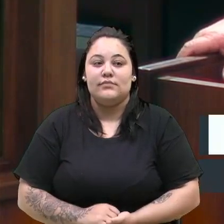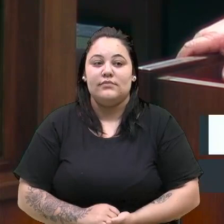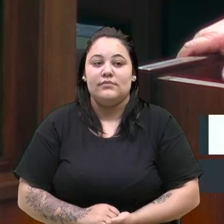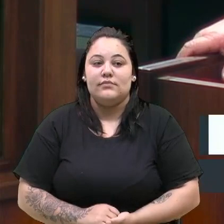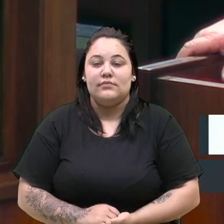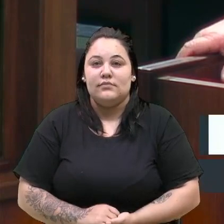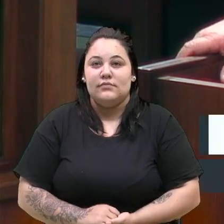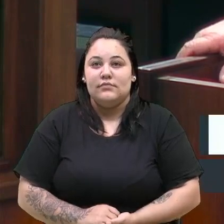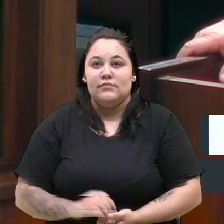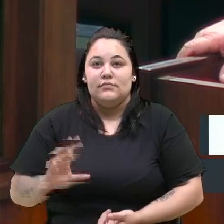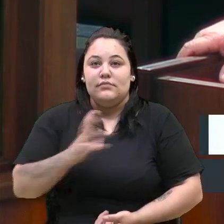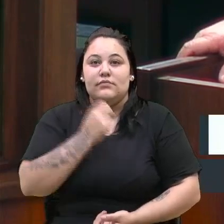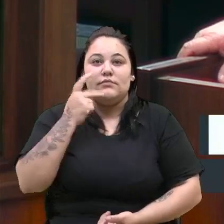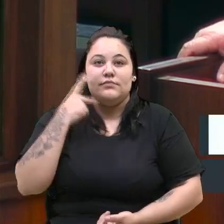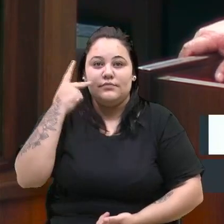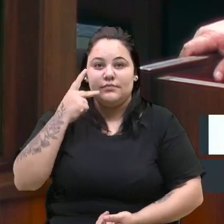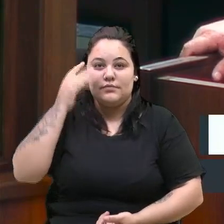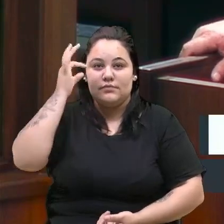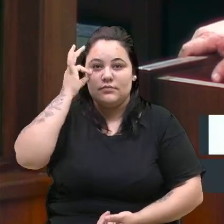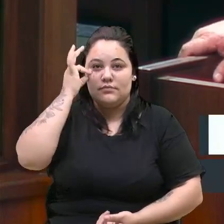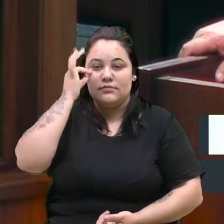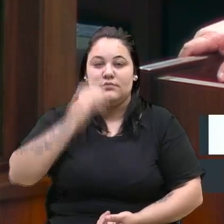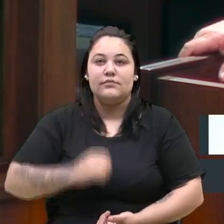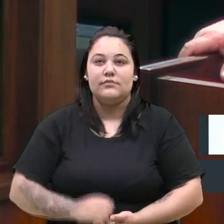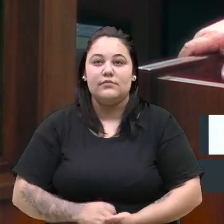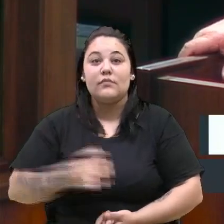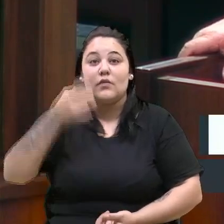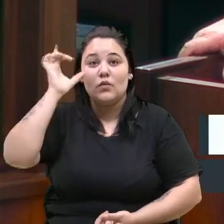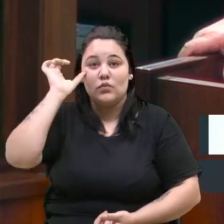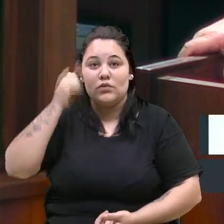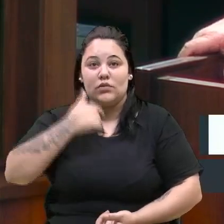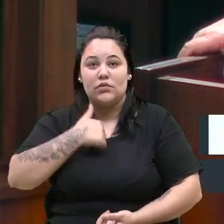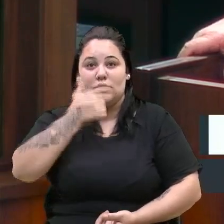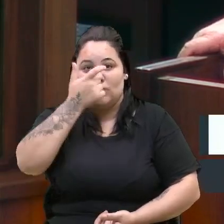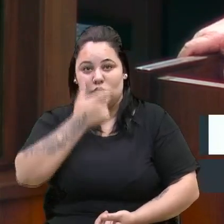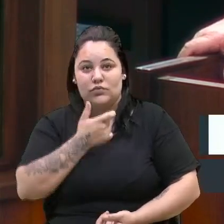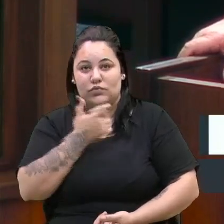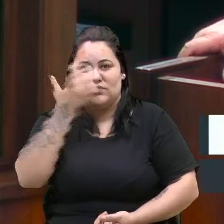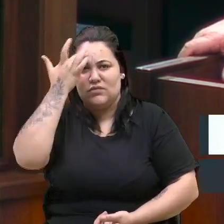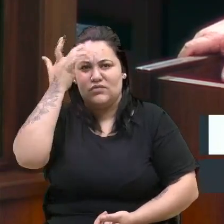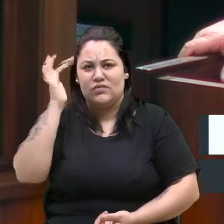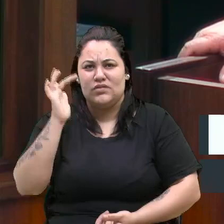senhoras vereadoras, senhores vereadores, ontem eu acho que não sei se